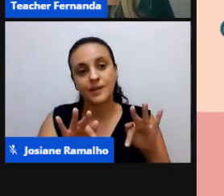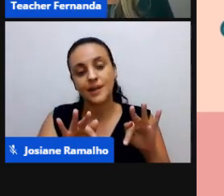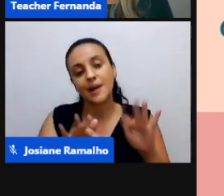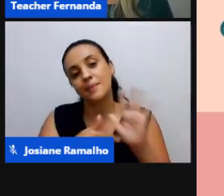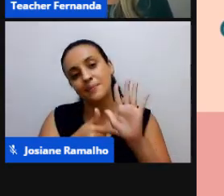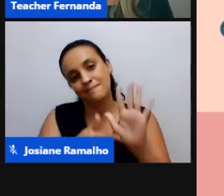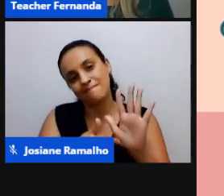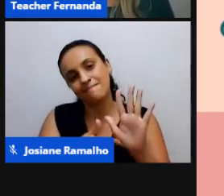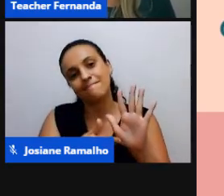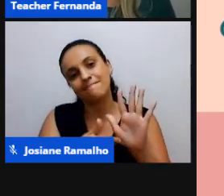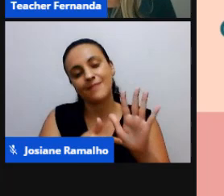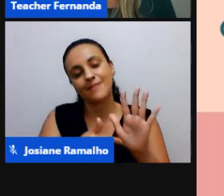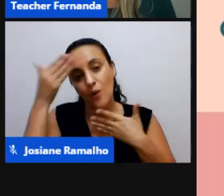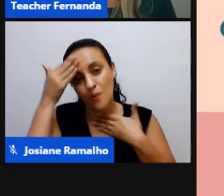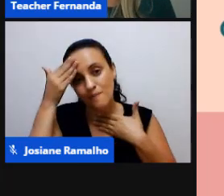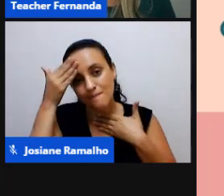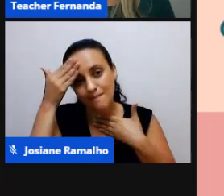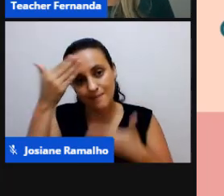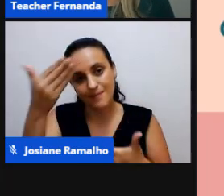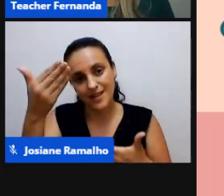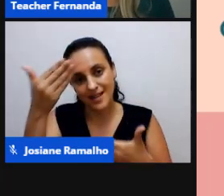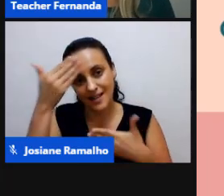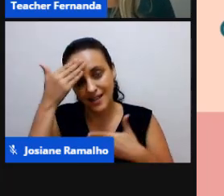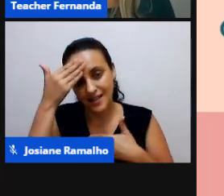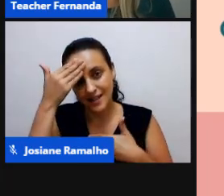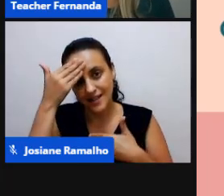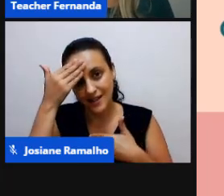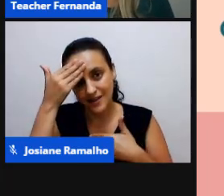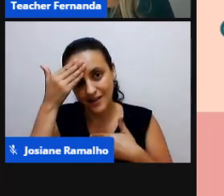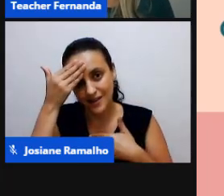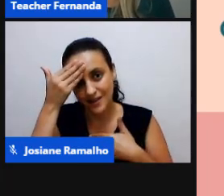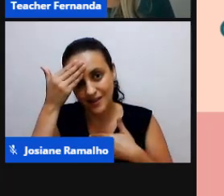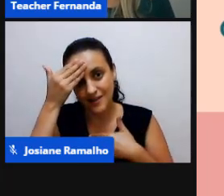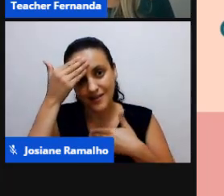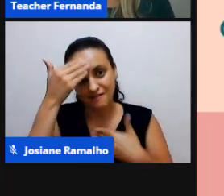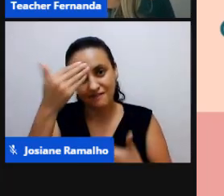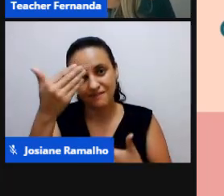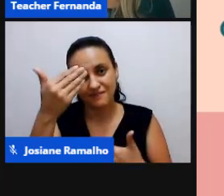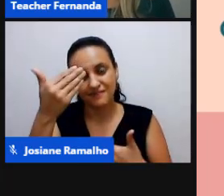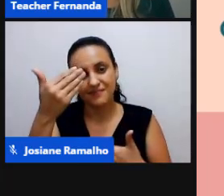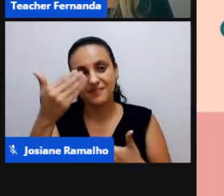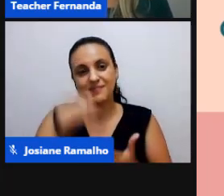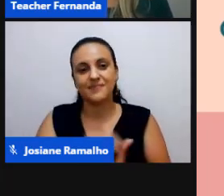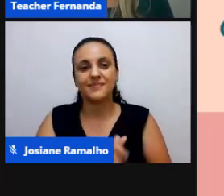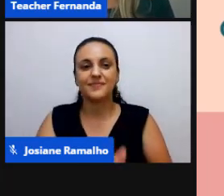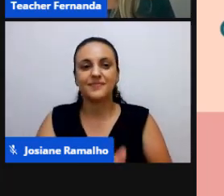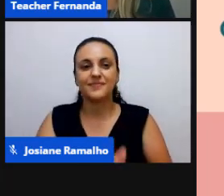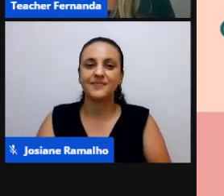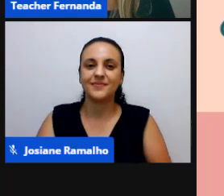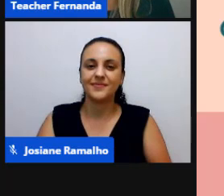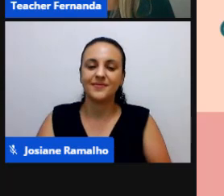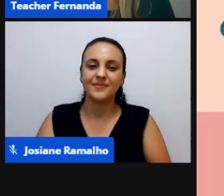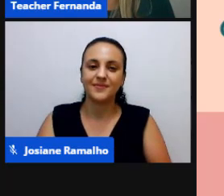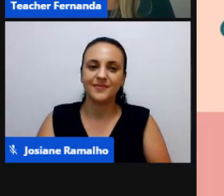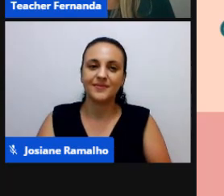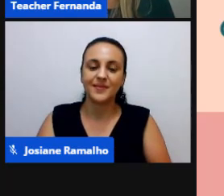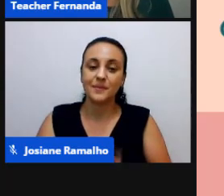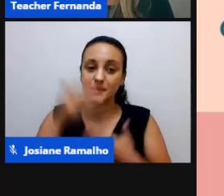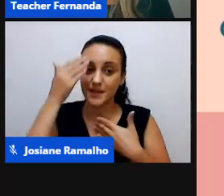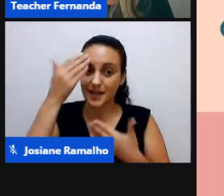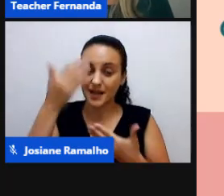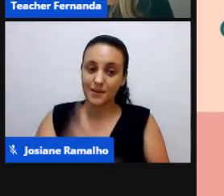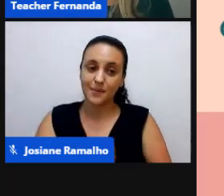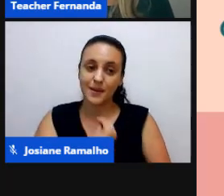apresentação com um agradecimento. Thank you very much. Thanks for being here. Muito obrigada por estar